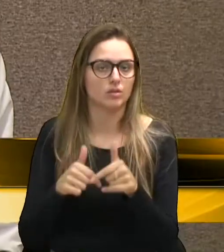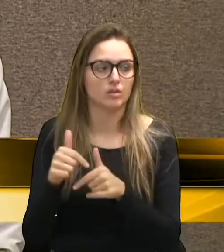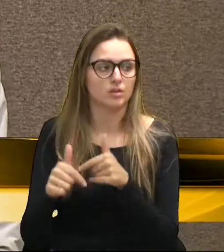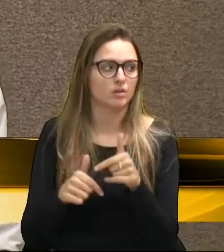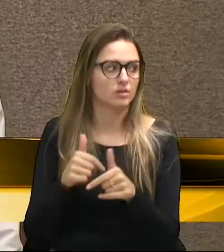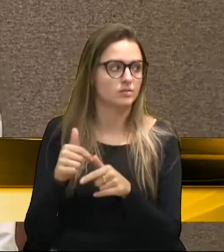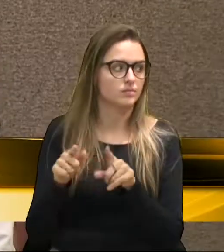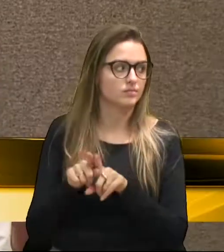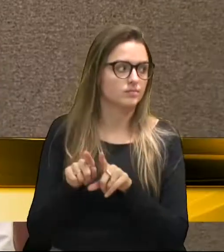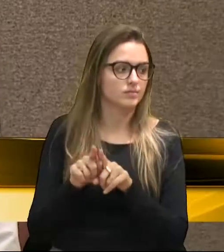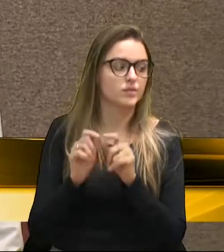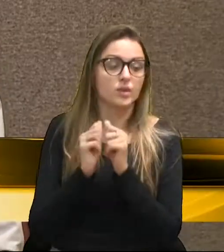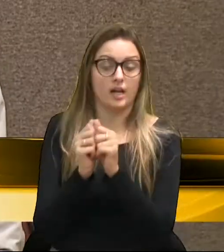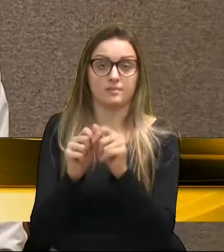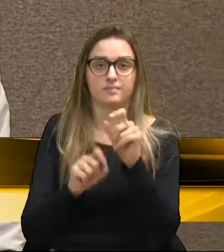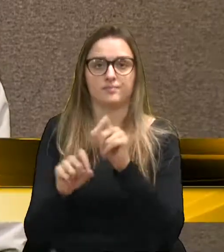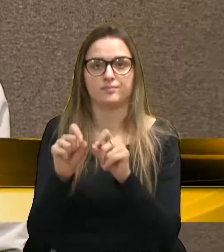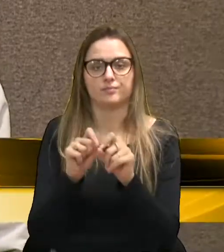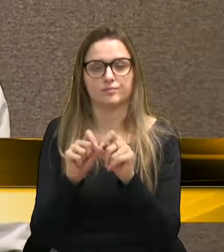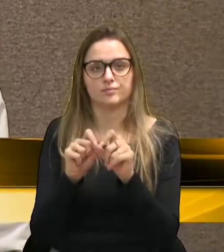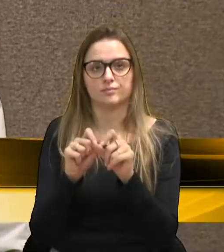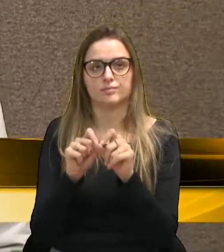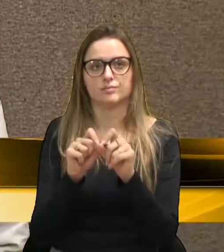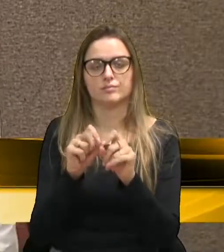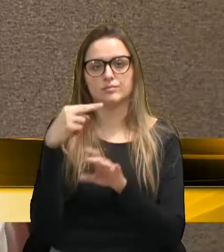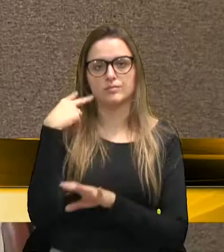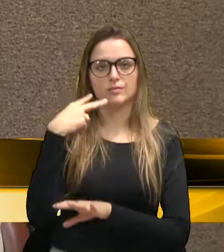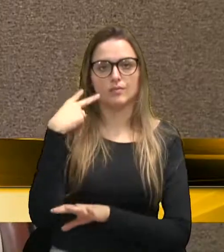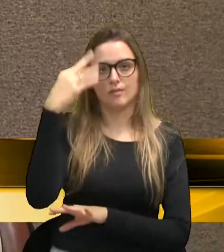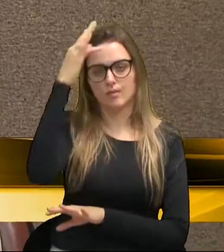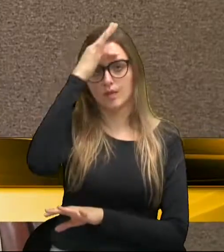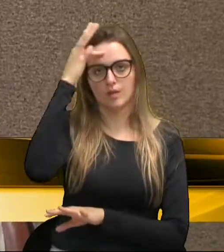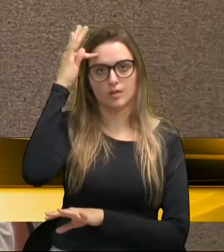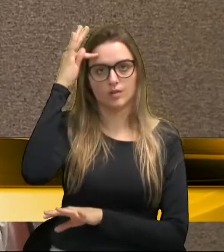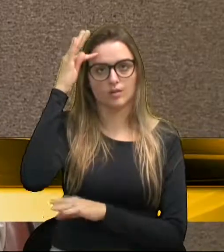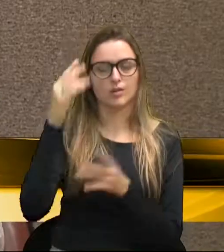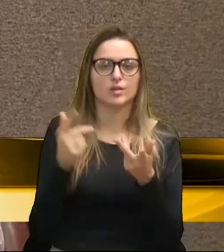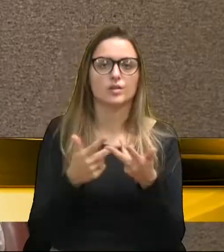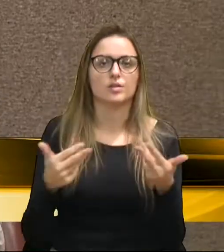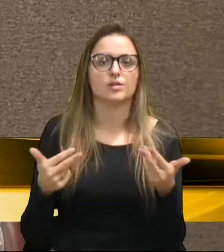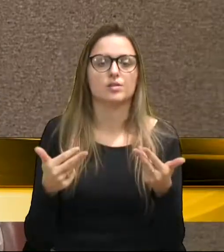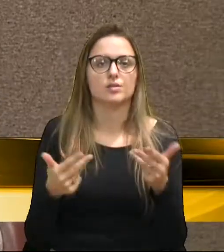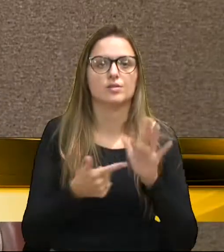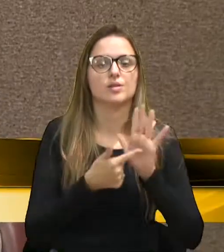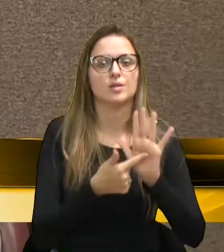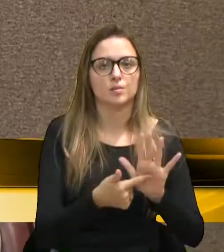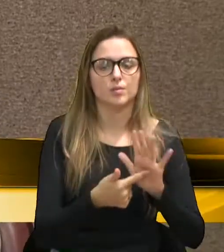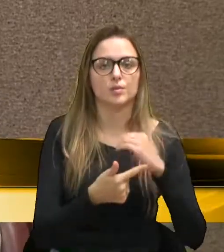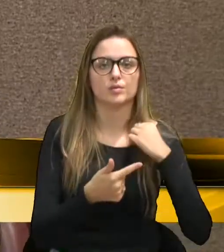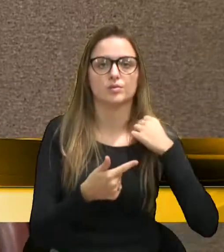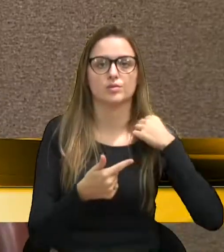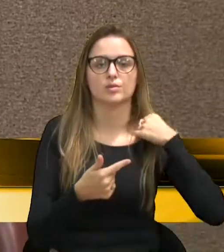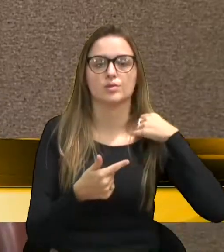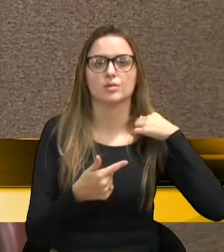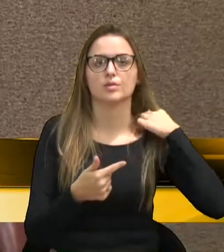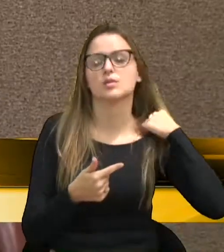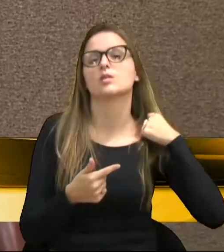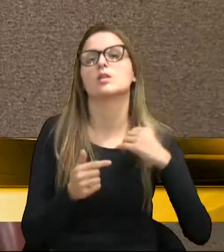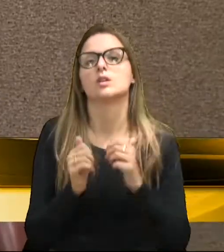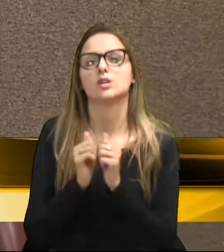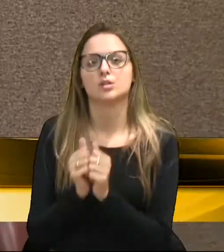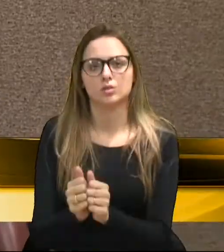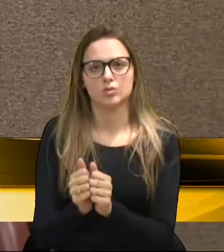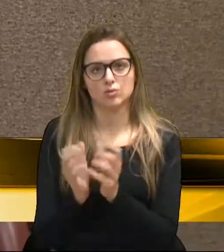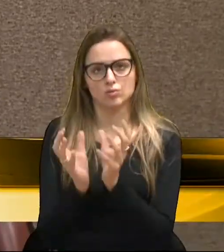como Vossa Excelência, vereador Tuigo, colocou, e cumprimentá-lo também, junto aos